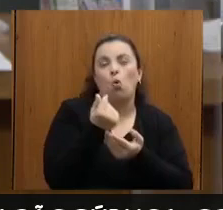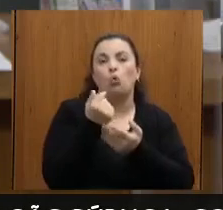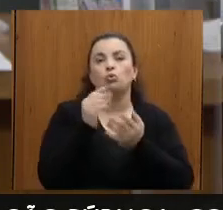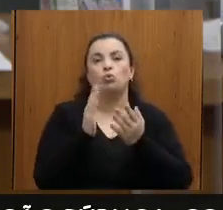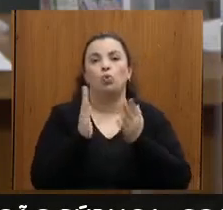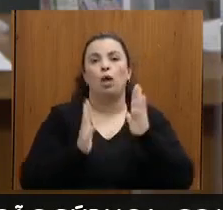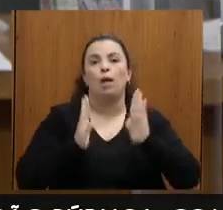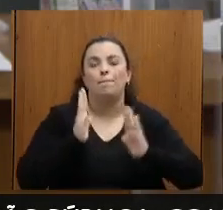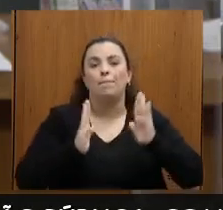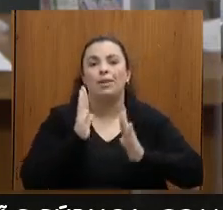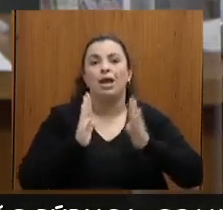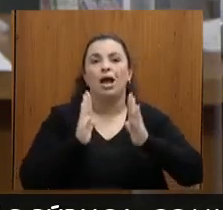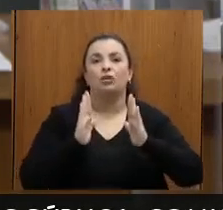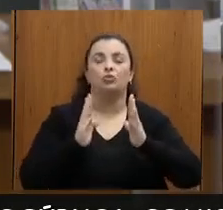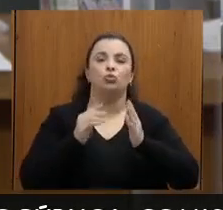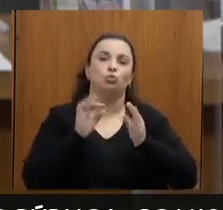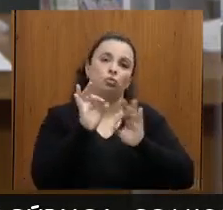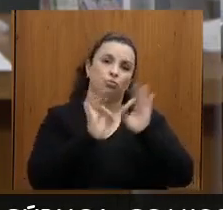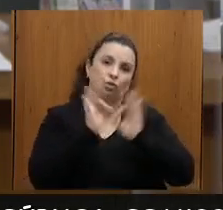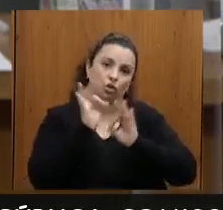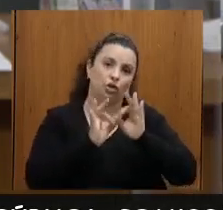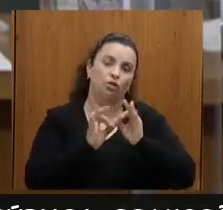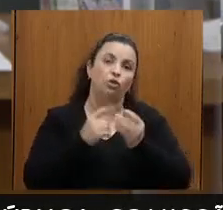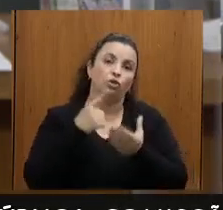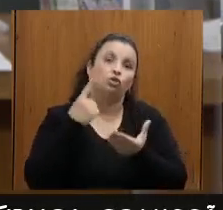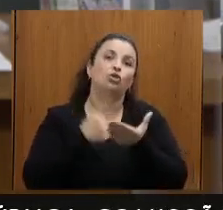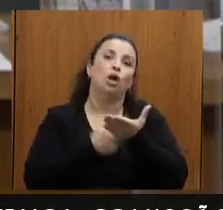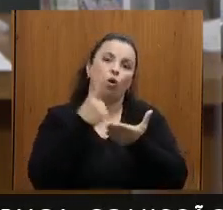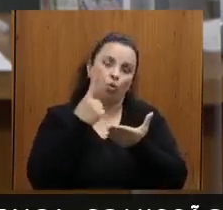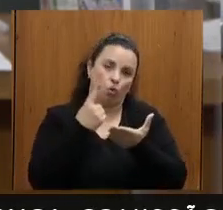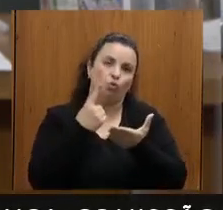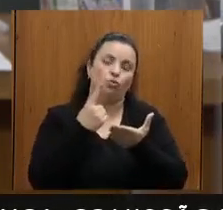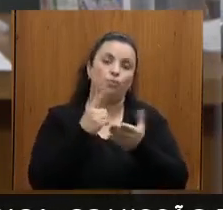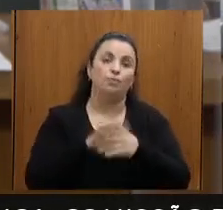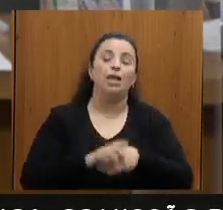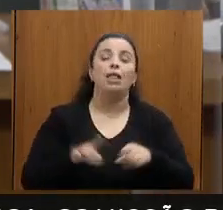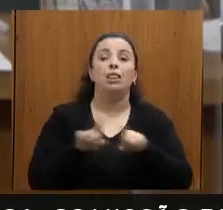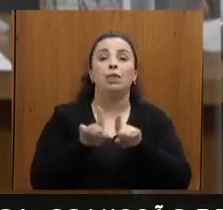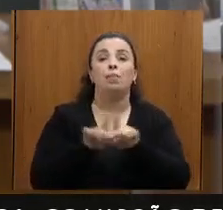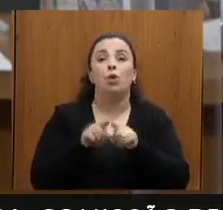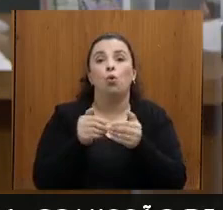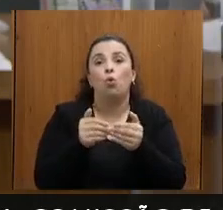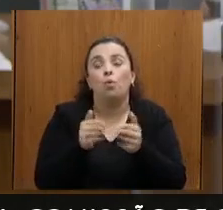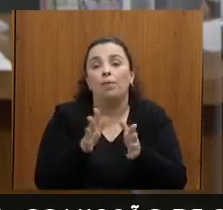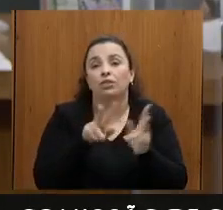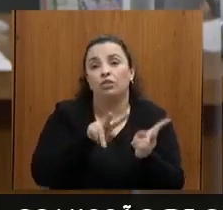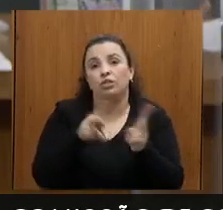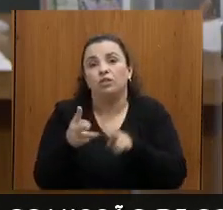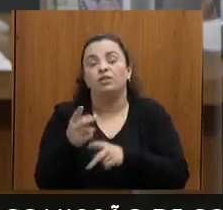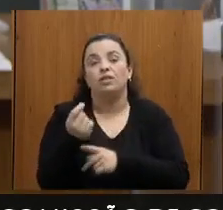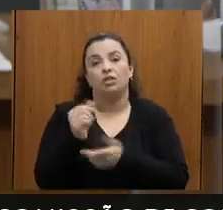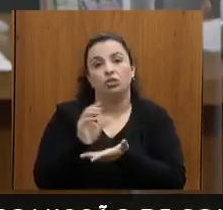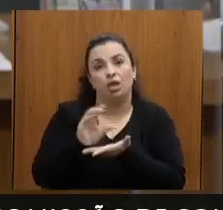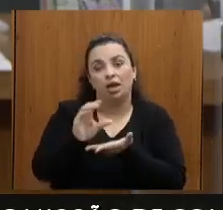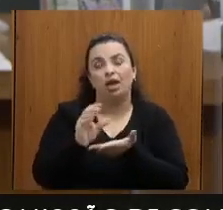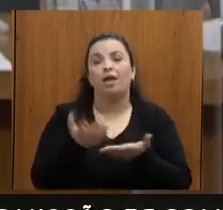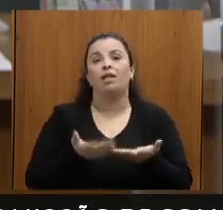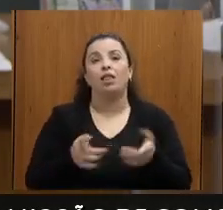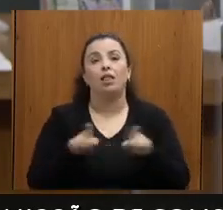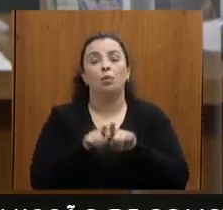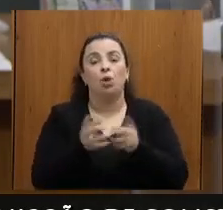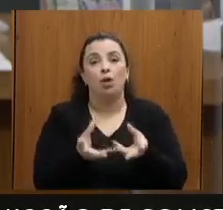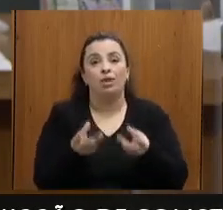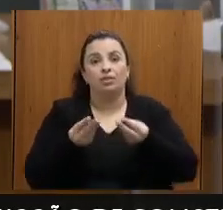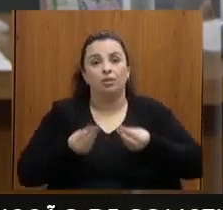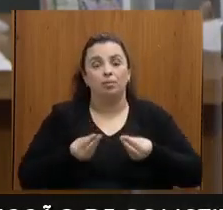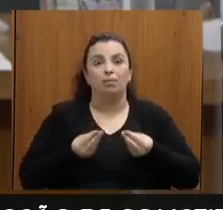acordo de execução pela empresa, o início do programa de transferência de renda, o recebimento e categorização de mais de 3